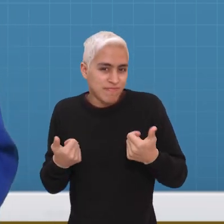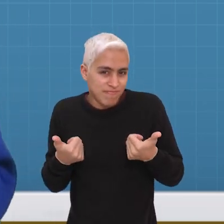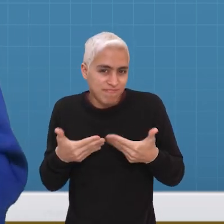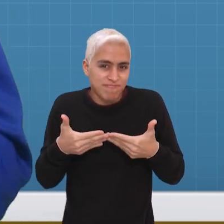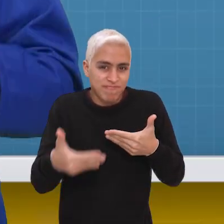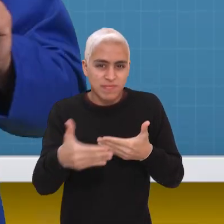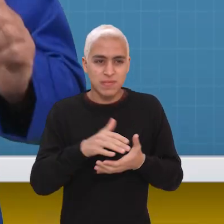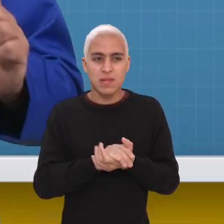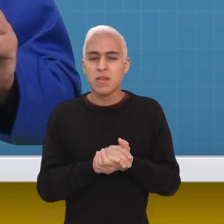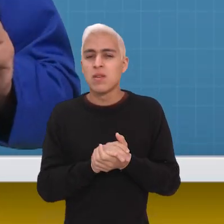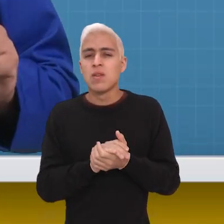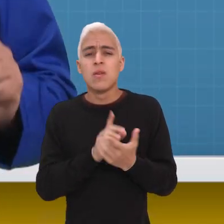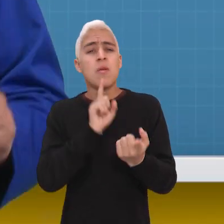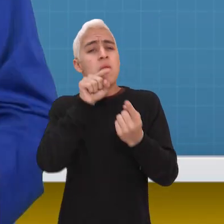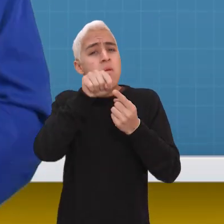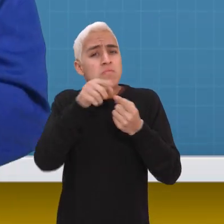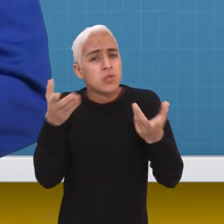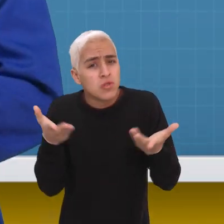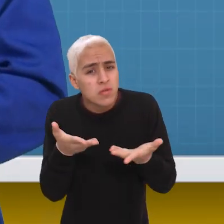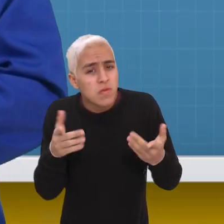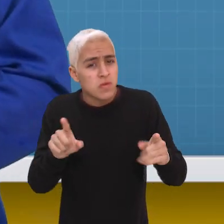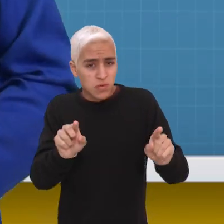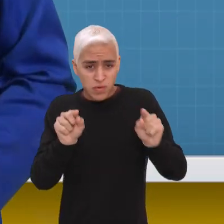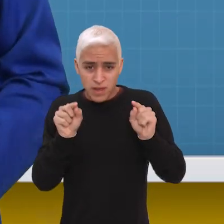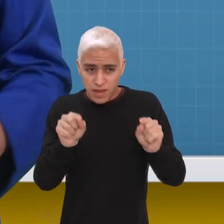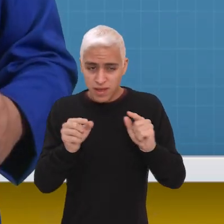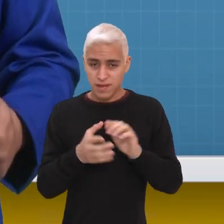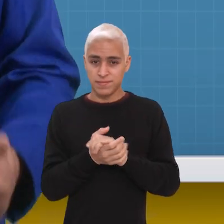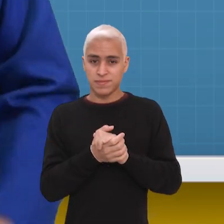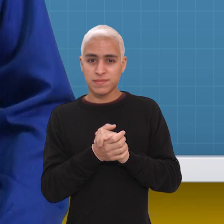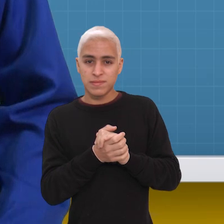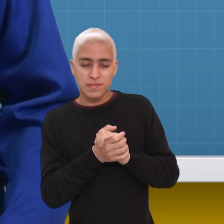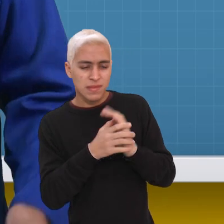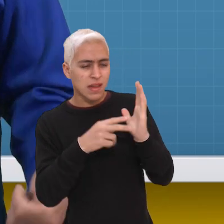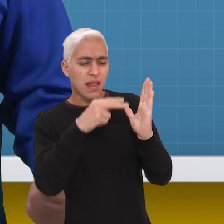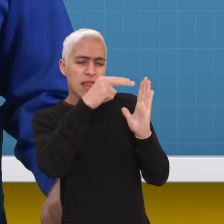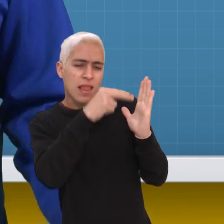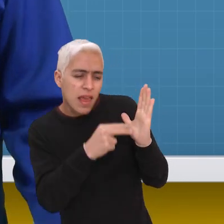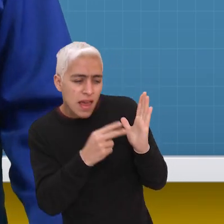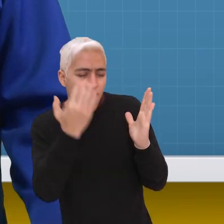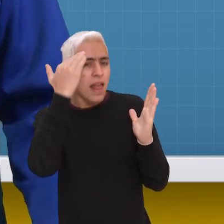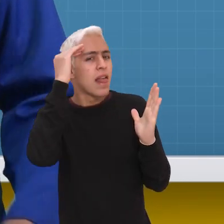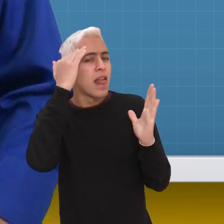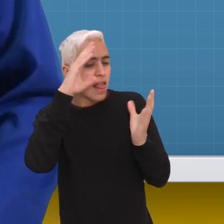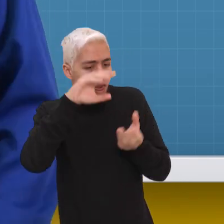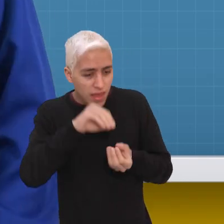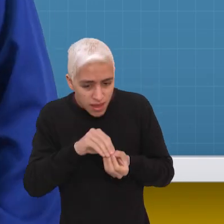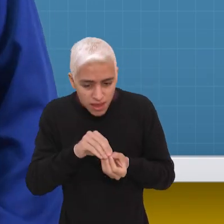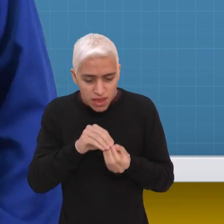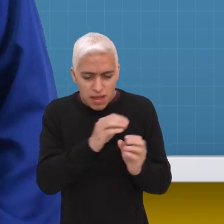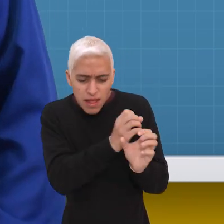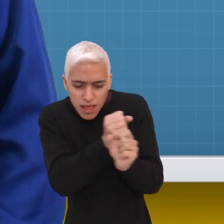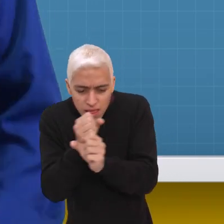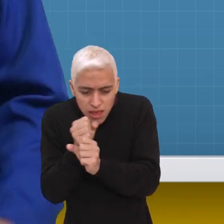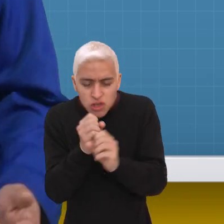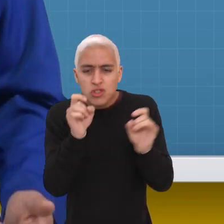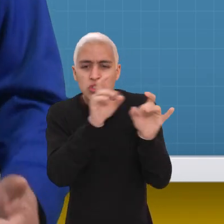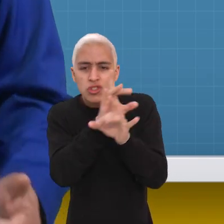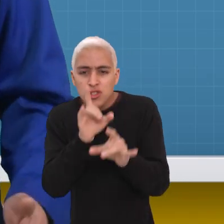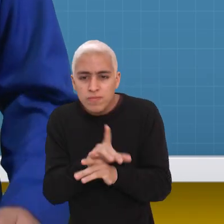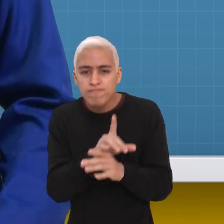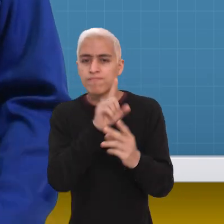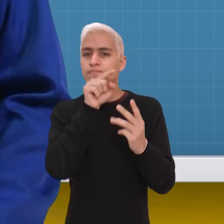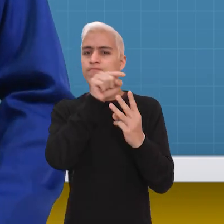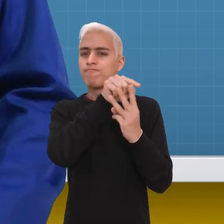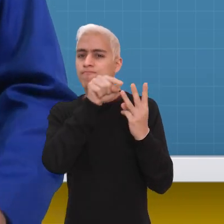em frente. Então, quais são os nossos objetivos de hoje? Ler, interpretar e resolver problemas. Esse é um